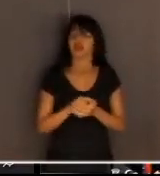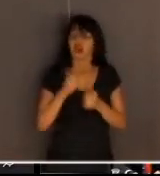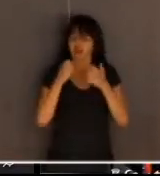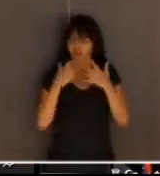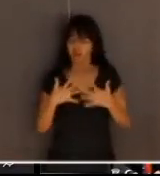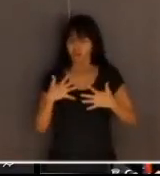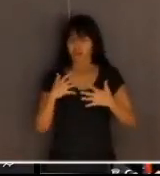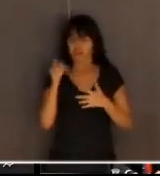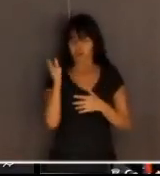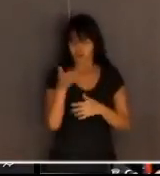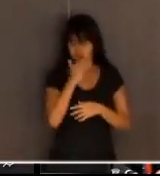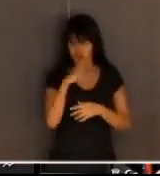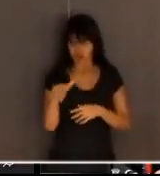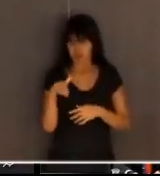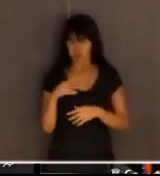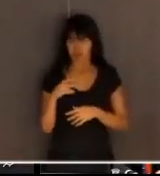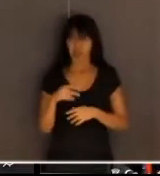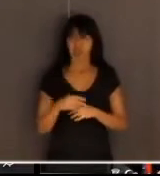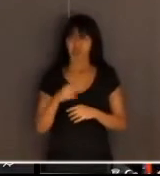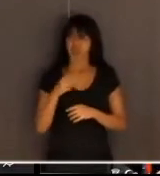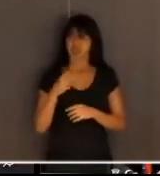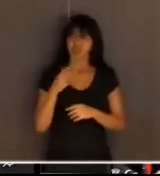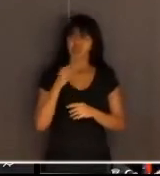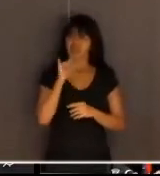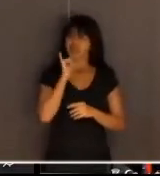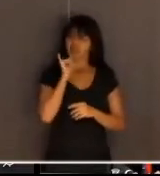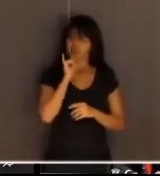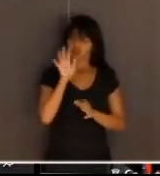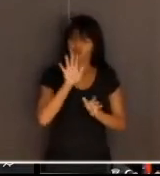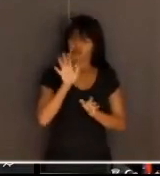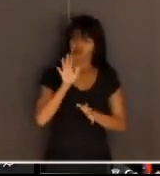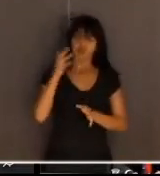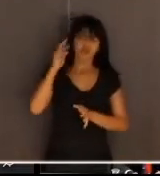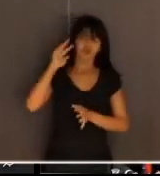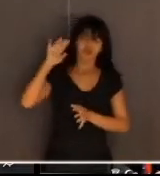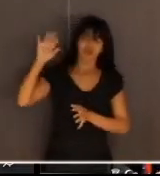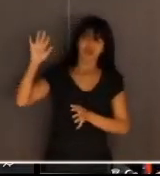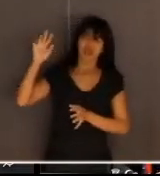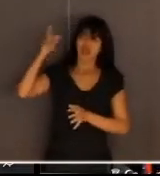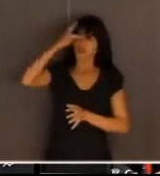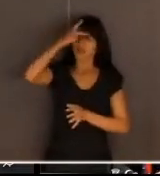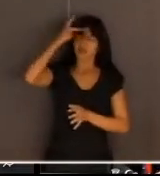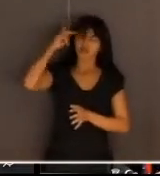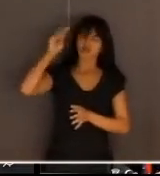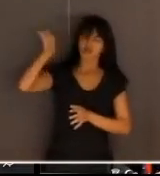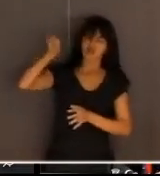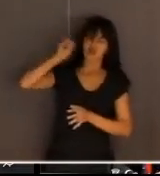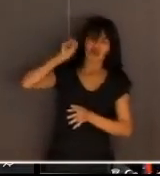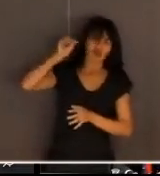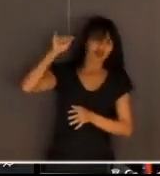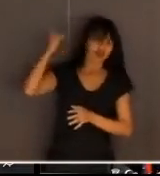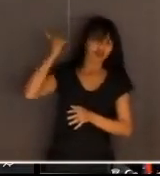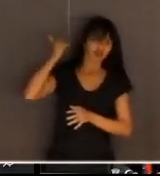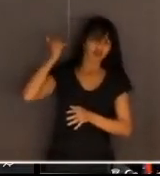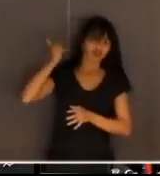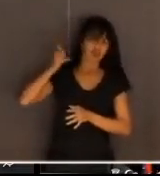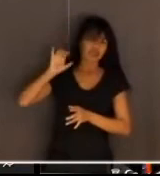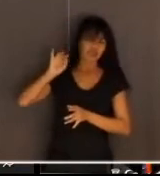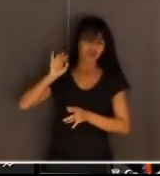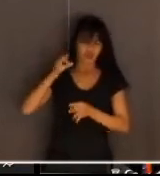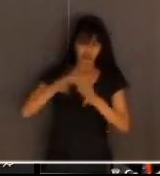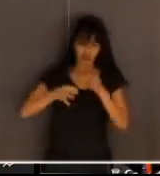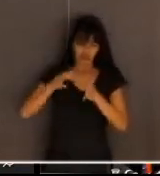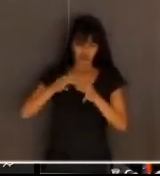nulidade, não imaginemos que o receptor da argumentação é tão somente o juiz de